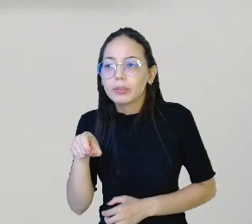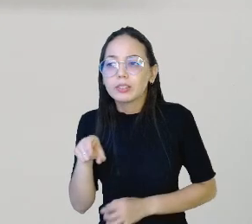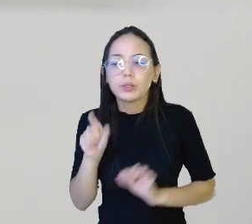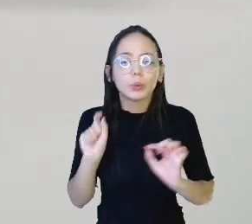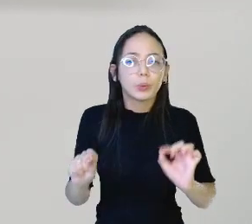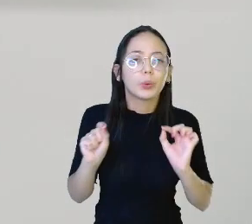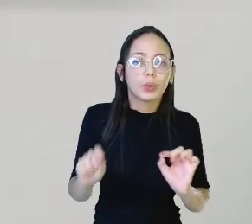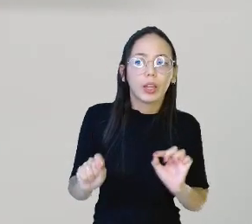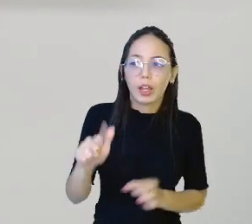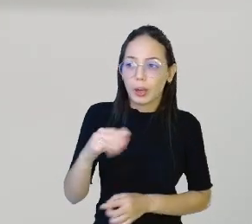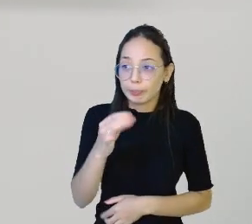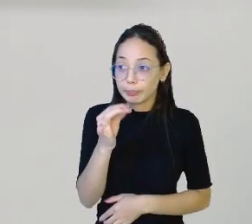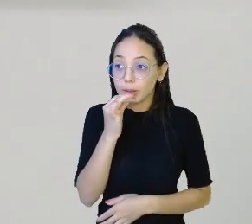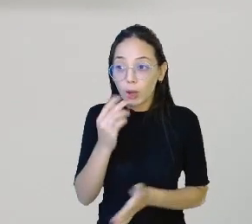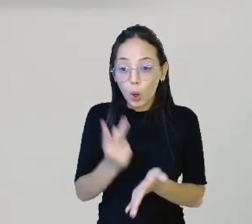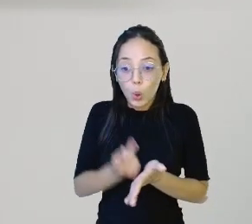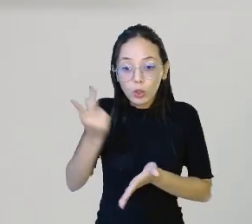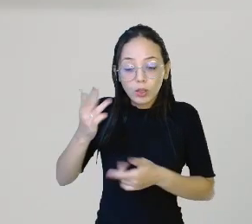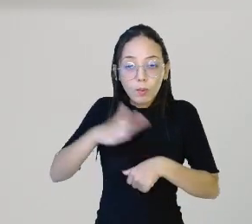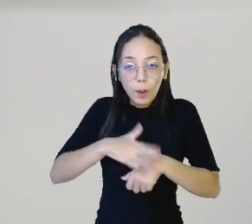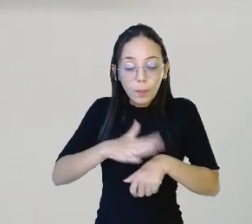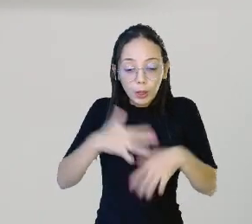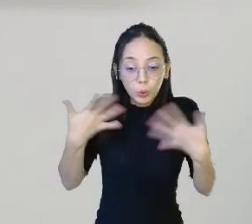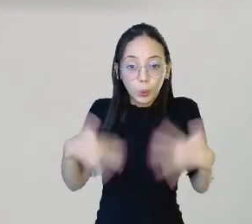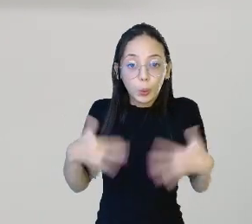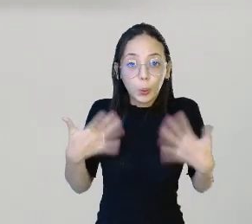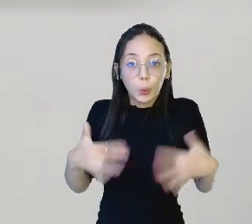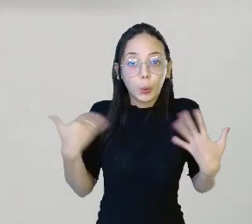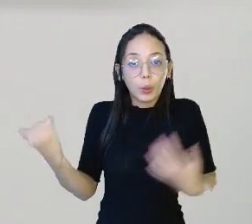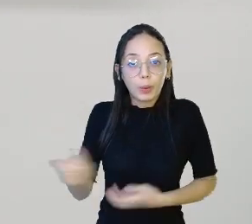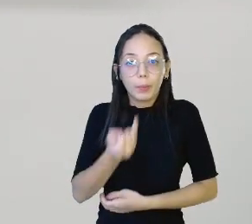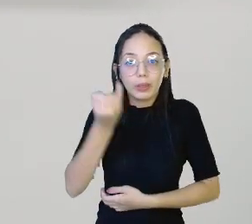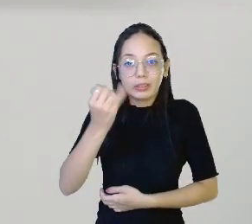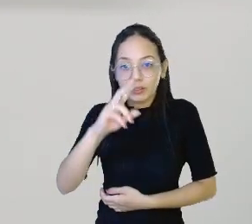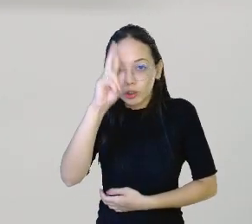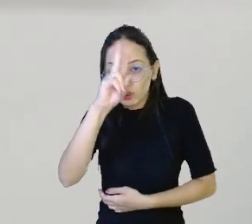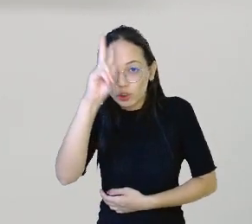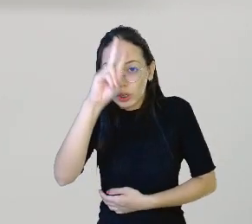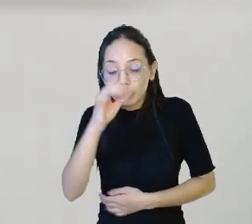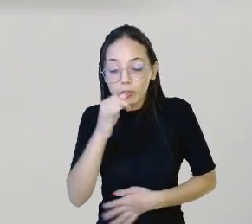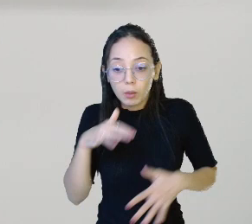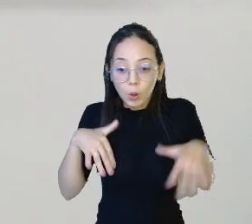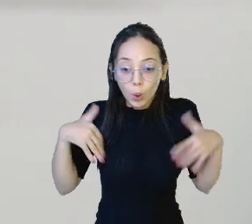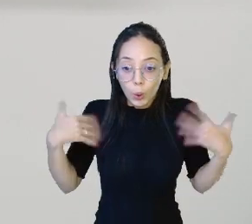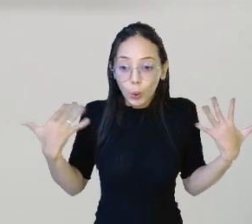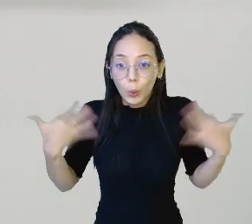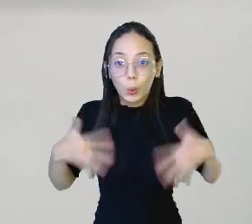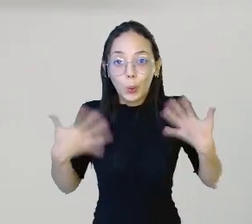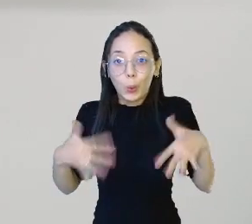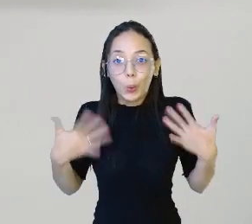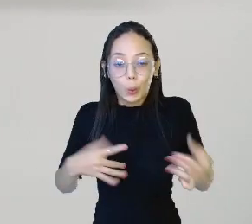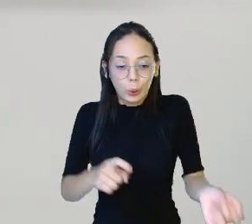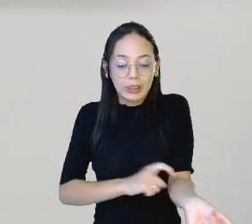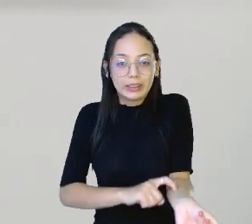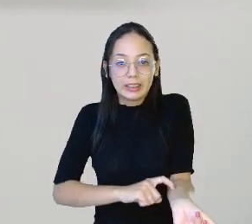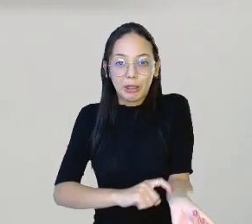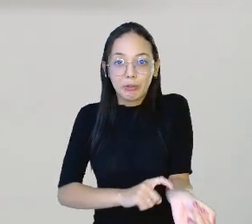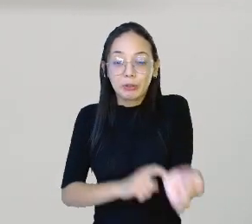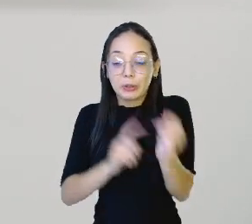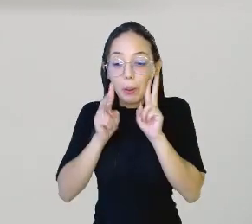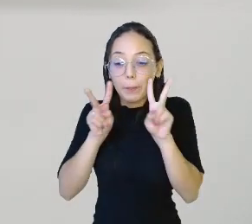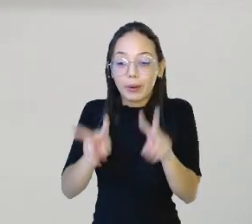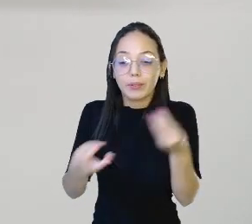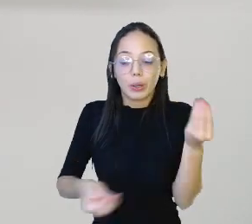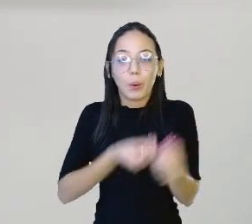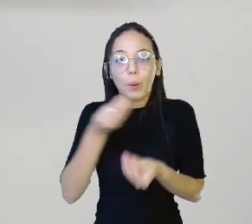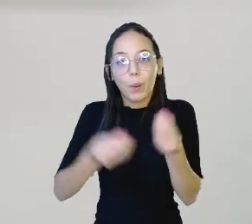clímax? É quando acontece o momento de maior tensão na história. É quando a gente fica mais assim apreensivo para ver